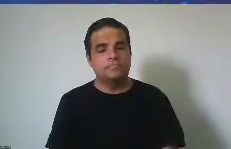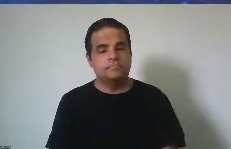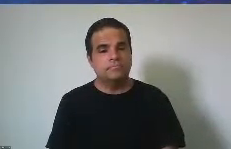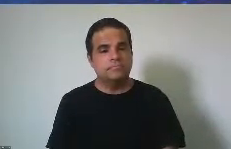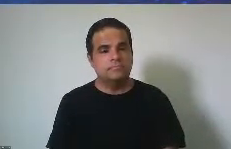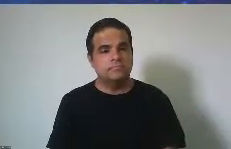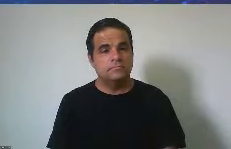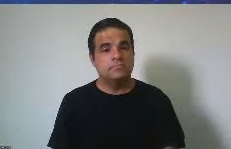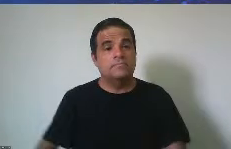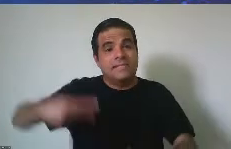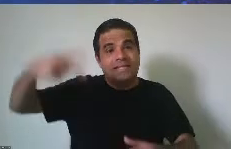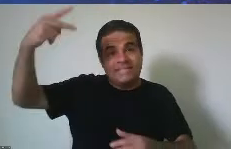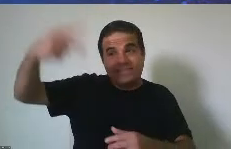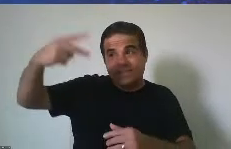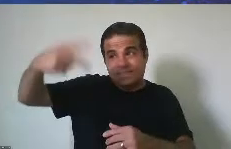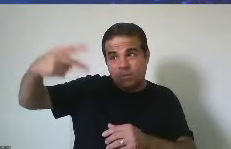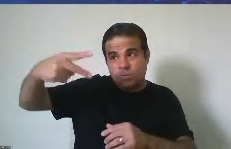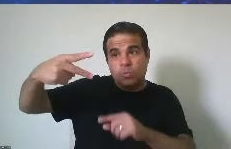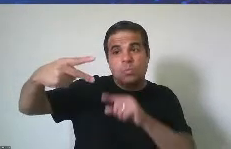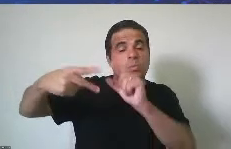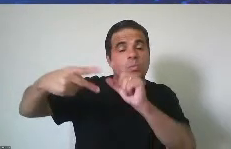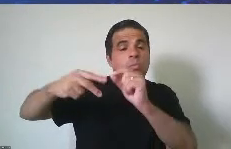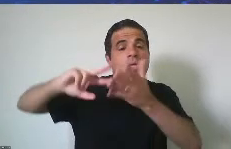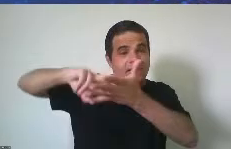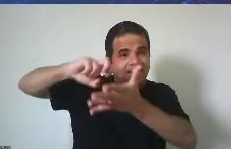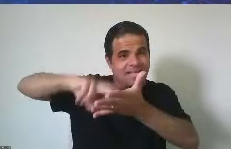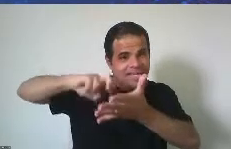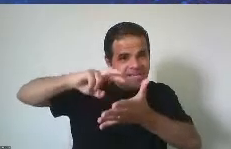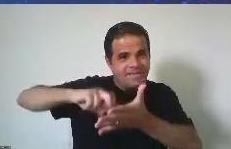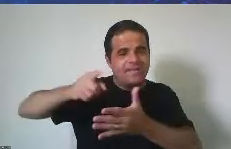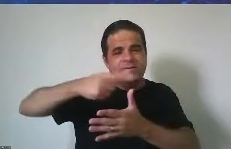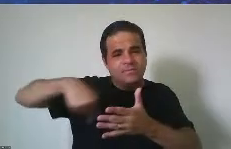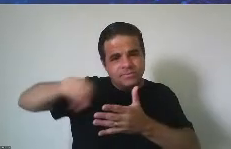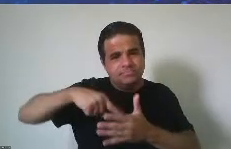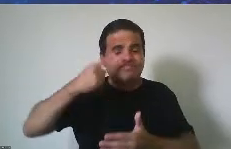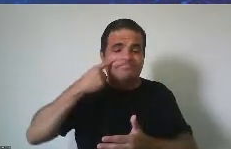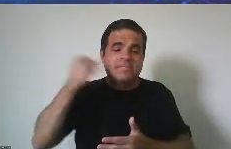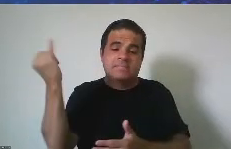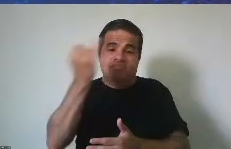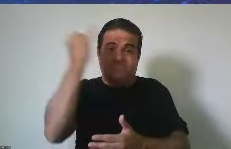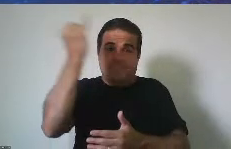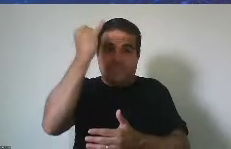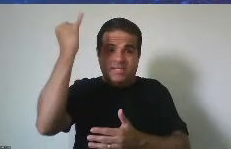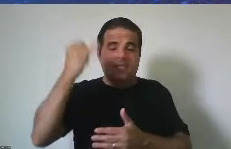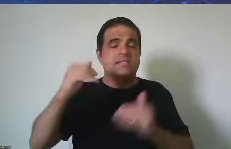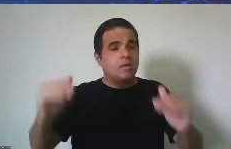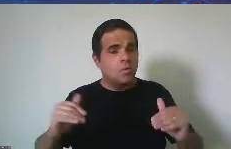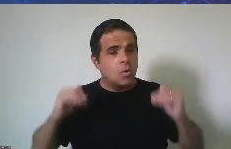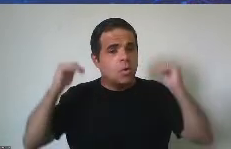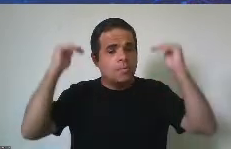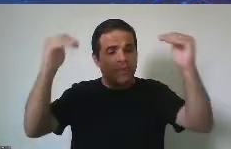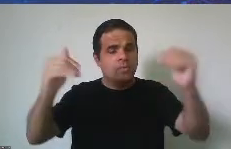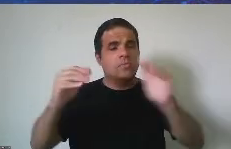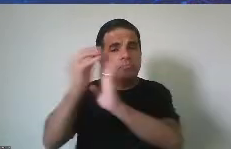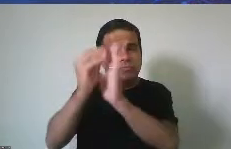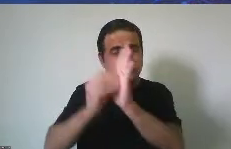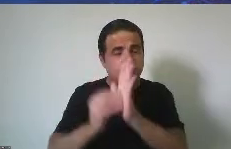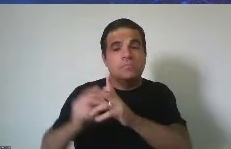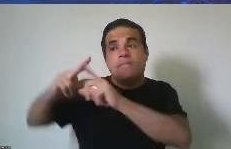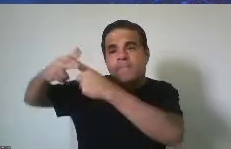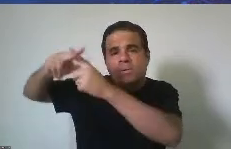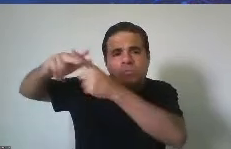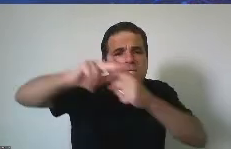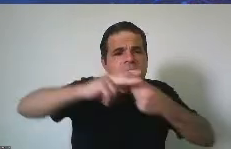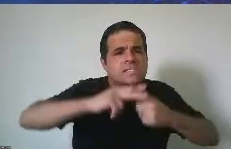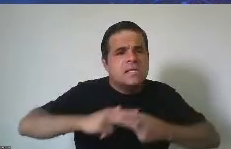o segundo componente tarifário em ordem da relevância essa cobertura e curta-se operação de manutenção aqui estão